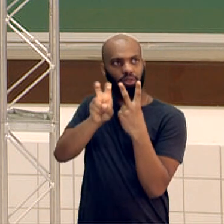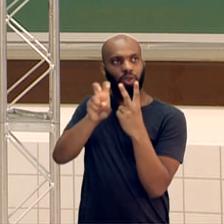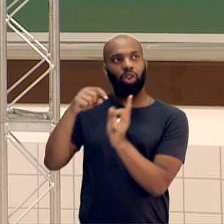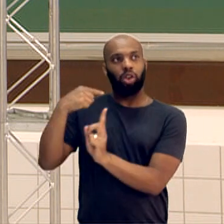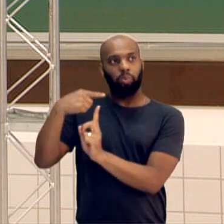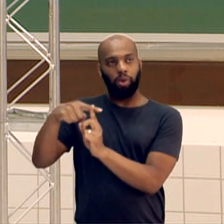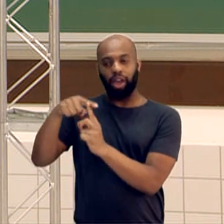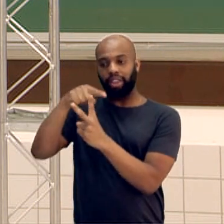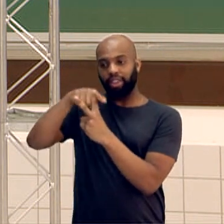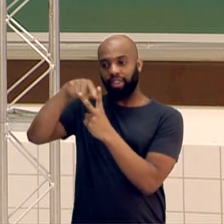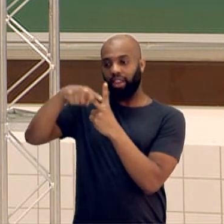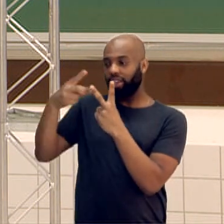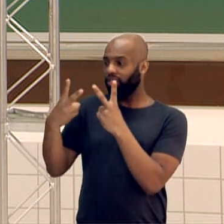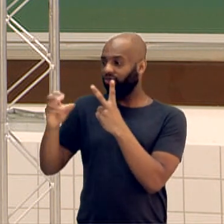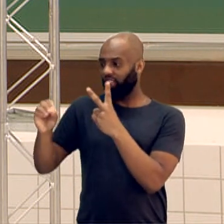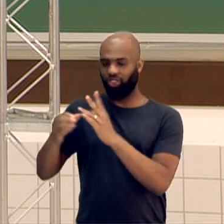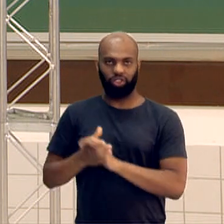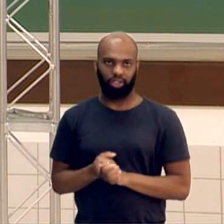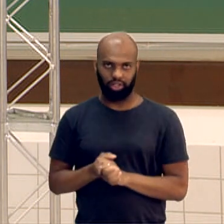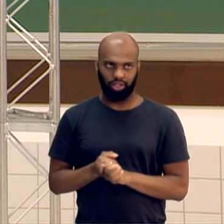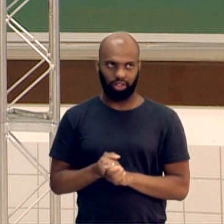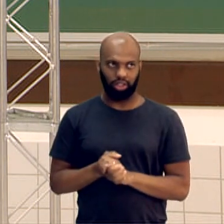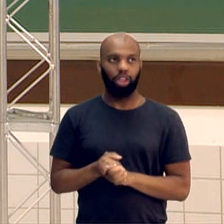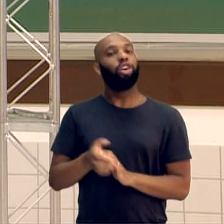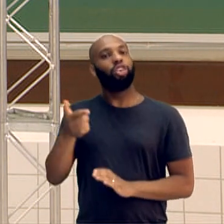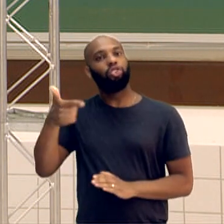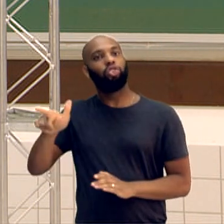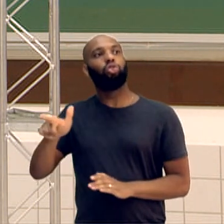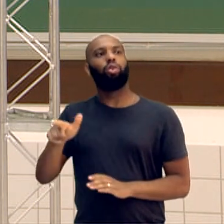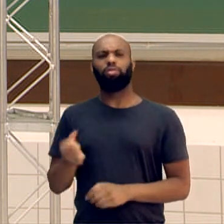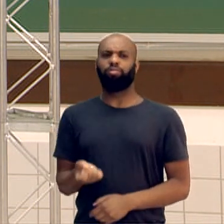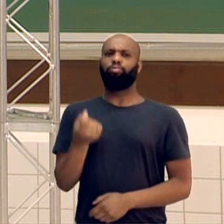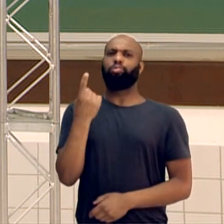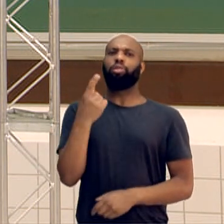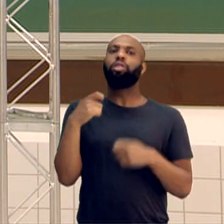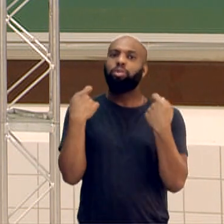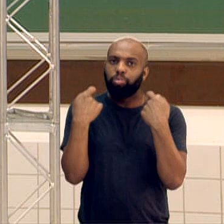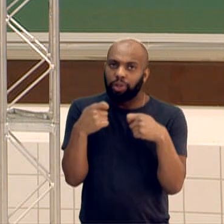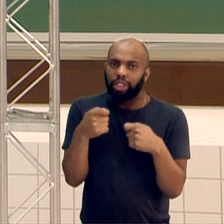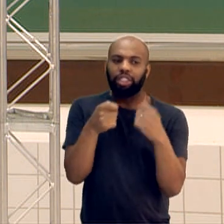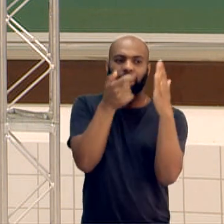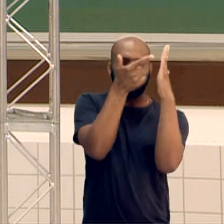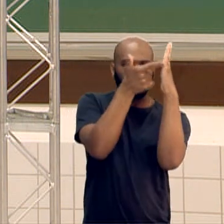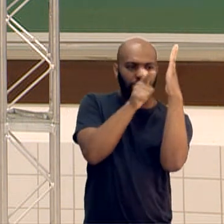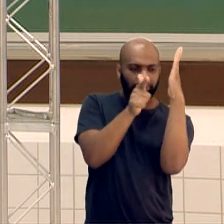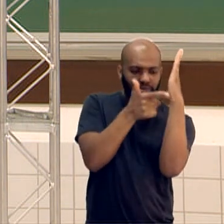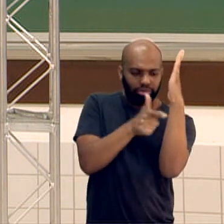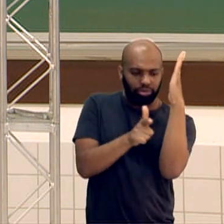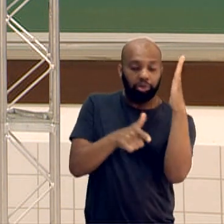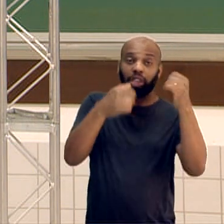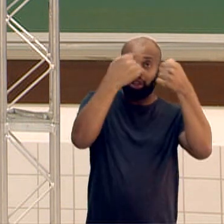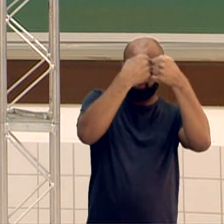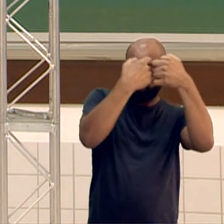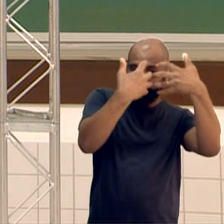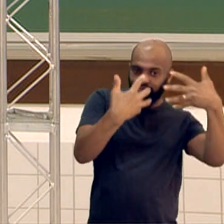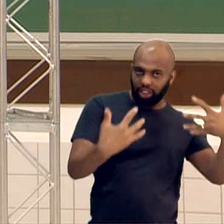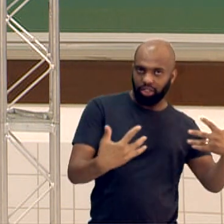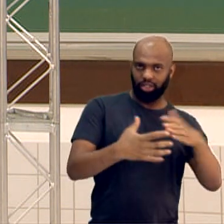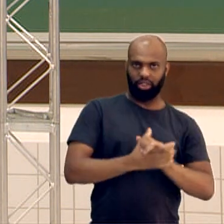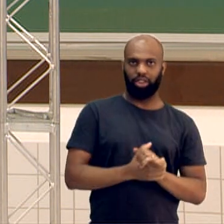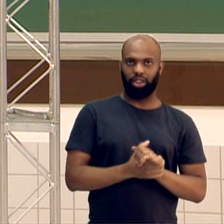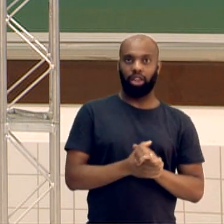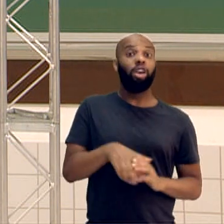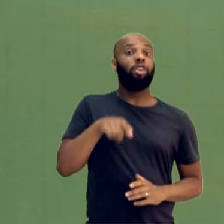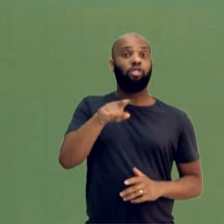mais raiz de 20. Opa, de novo algo estranho, precisa fatorar. Então, você que já realizou a